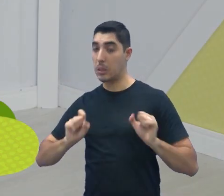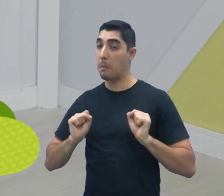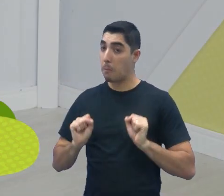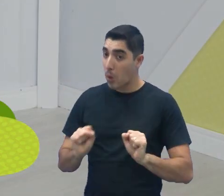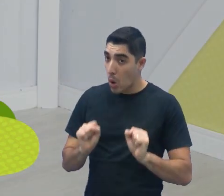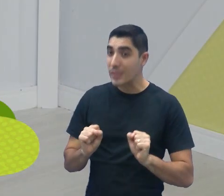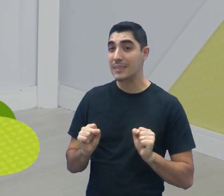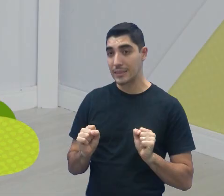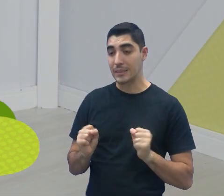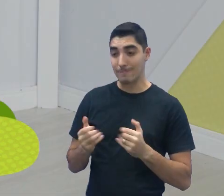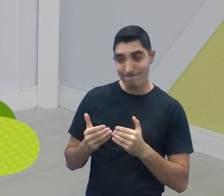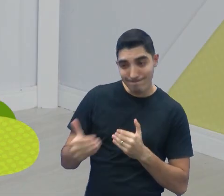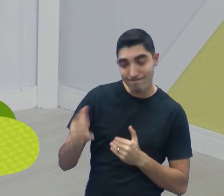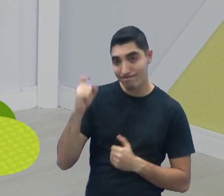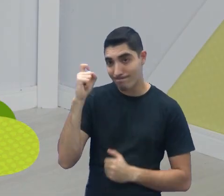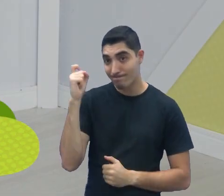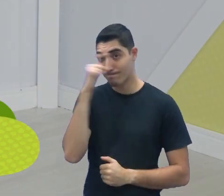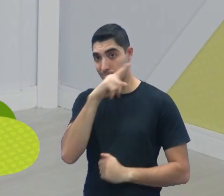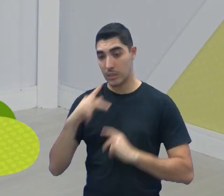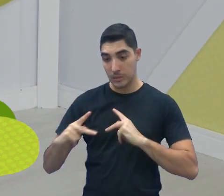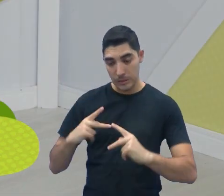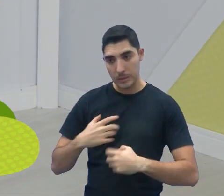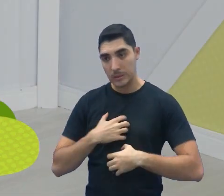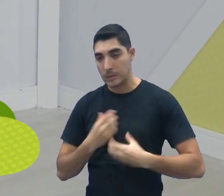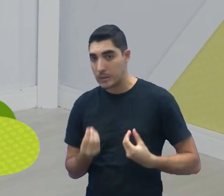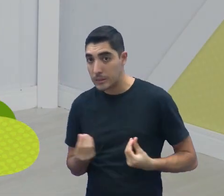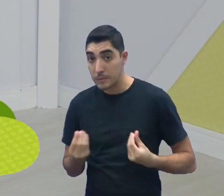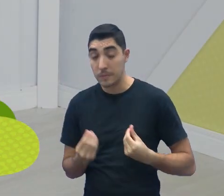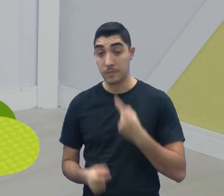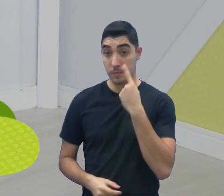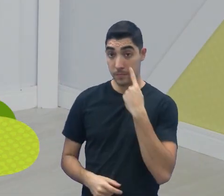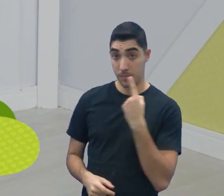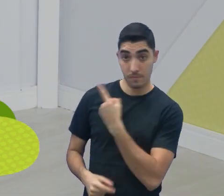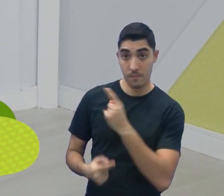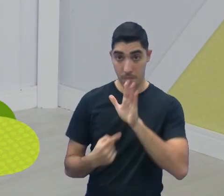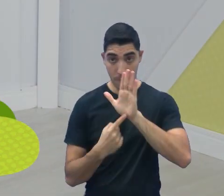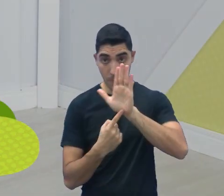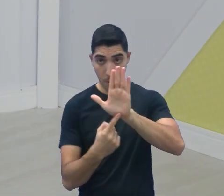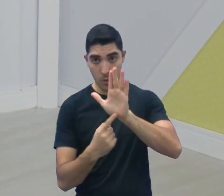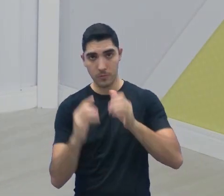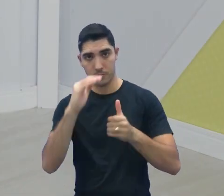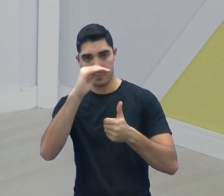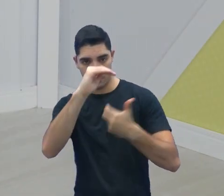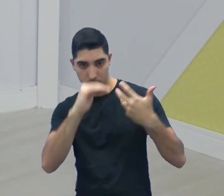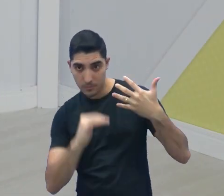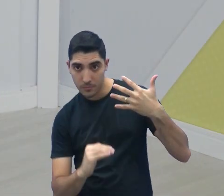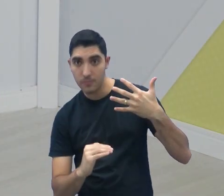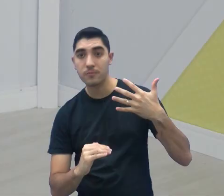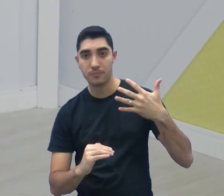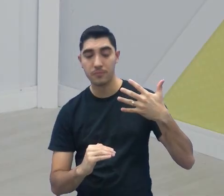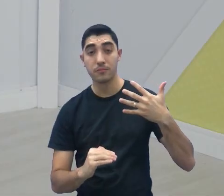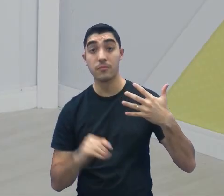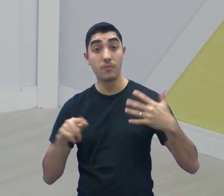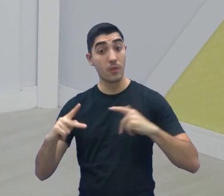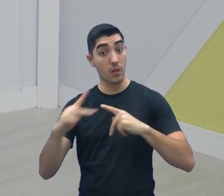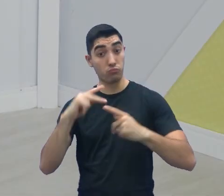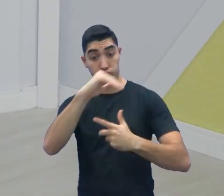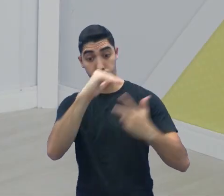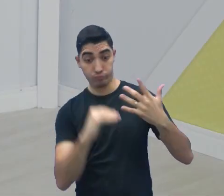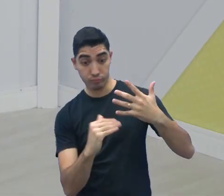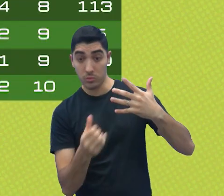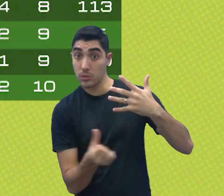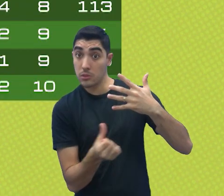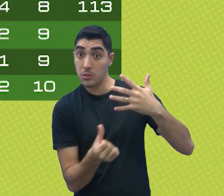próximas rodadas e também para o Super 8. Matheus, coloca pra gente aqui classificação do NBB, que o João já adiantou. O São José subiu da 7ª